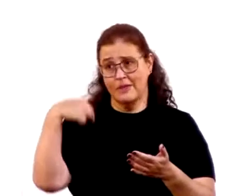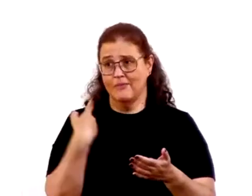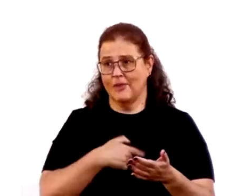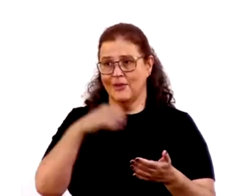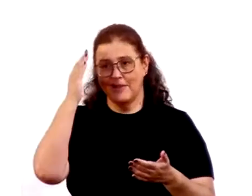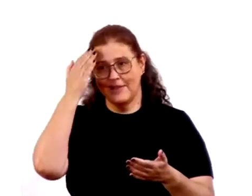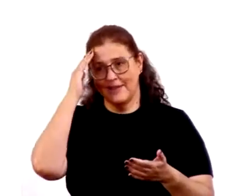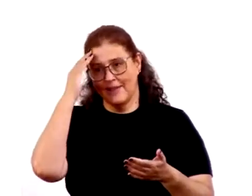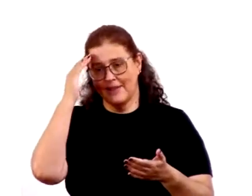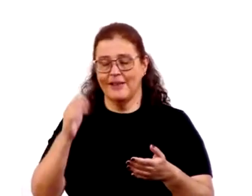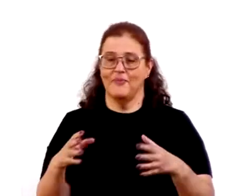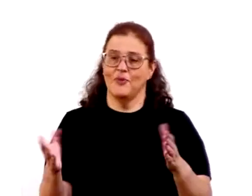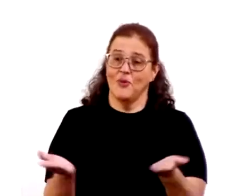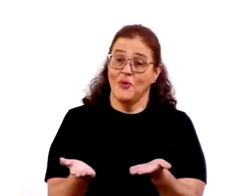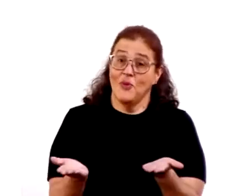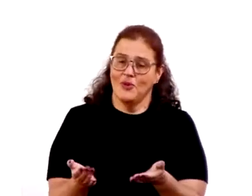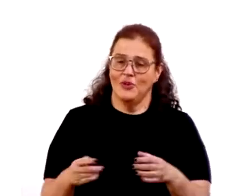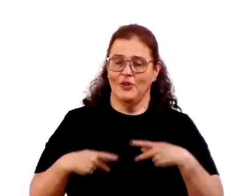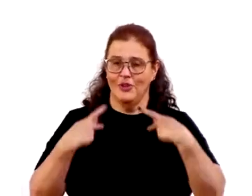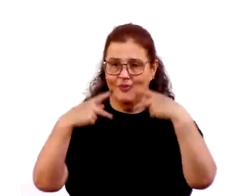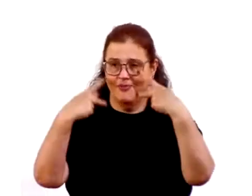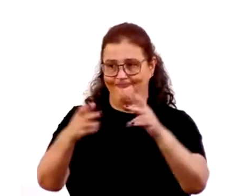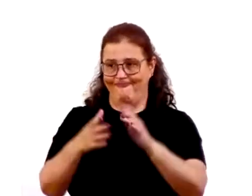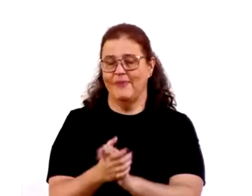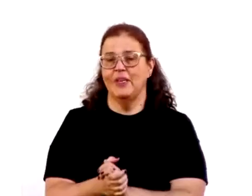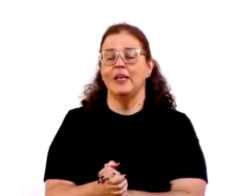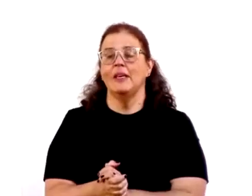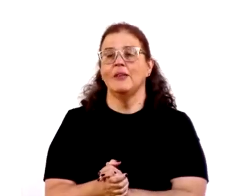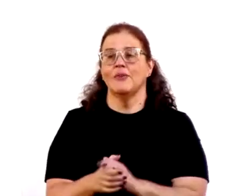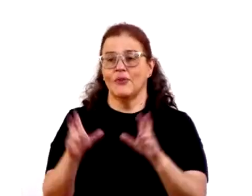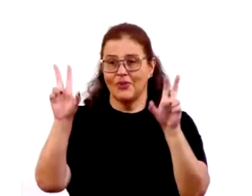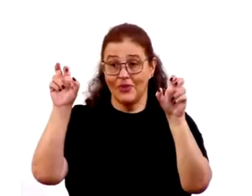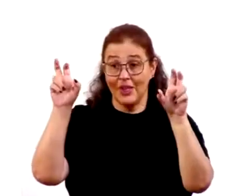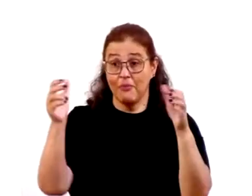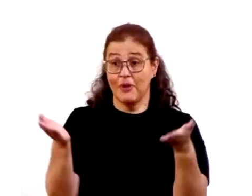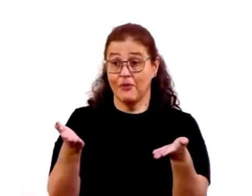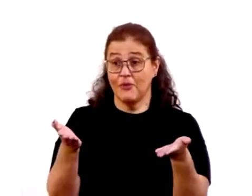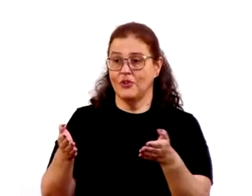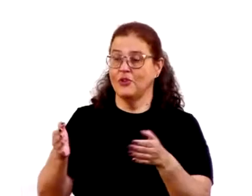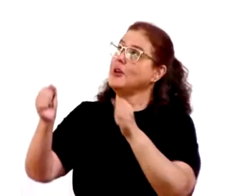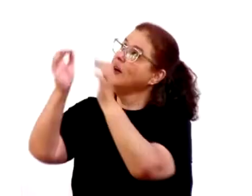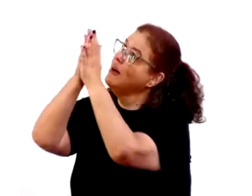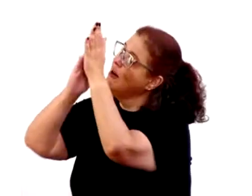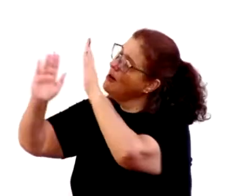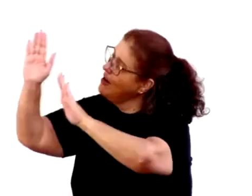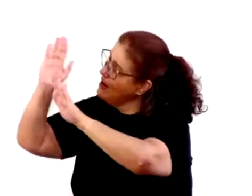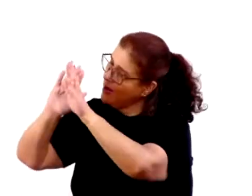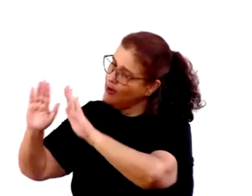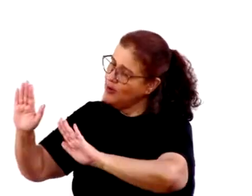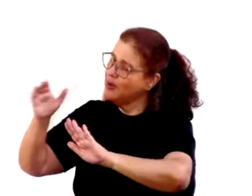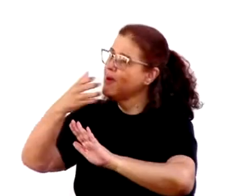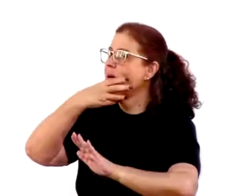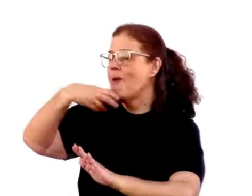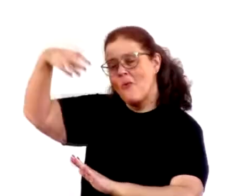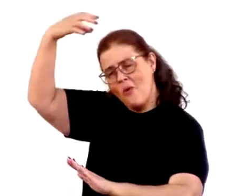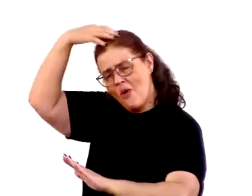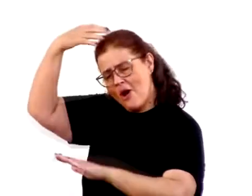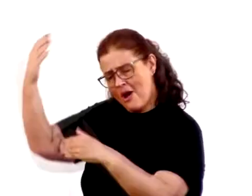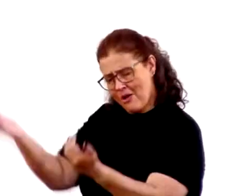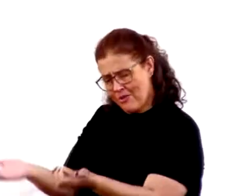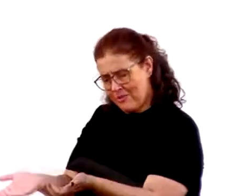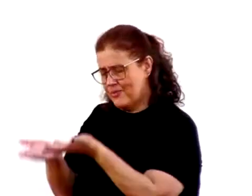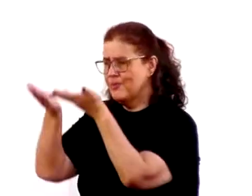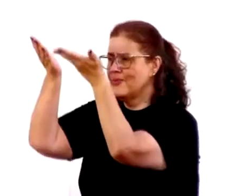nessa manhã, que é a adoração ao Rei da Glória, a adoração ao Supremo Rei, a adoração